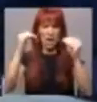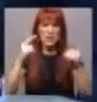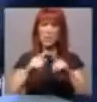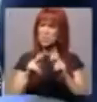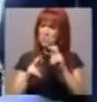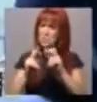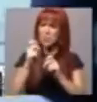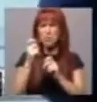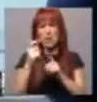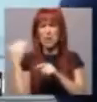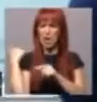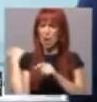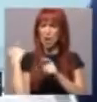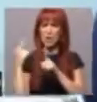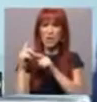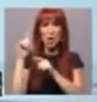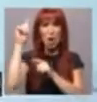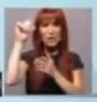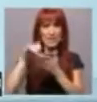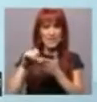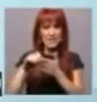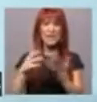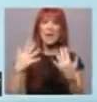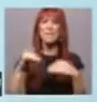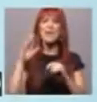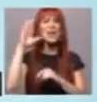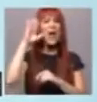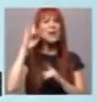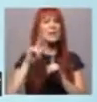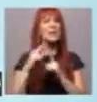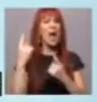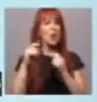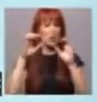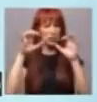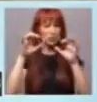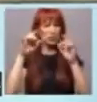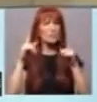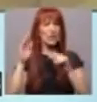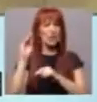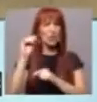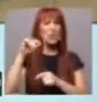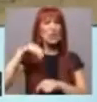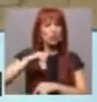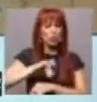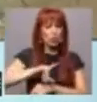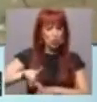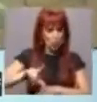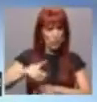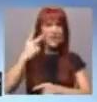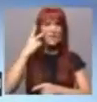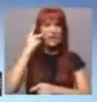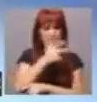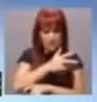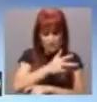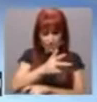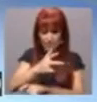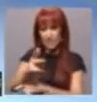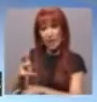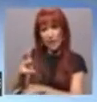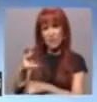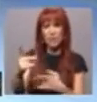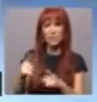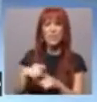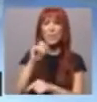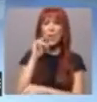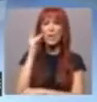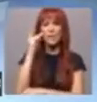uma subida no litoral das regiões norte e centro, mas para a tarde já teremos alguma precipitação na região sul. Vamos então ver a imagem de satélite, onde